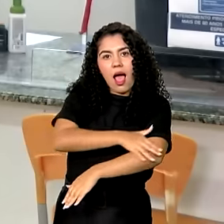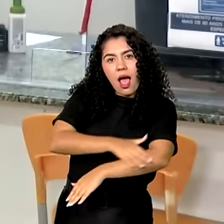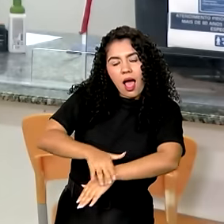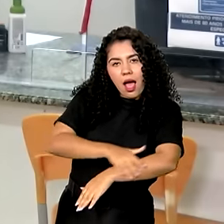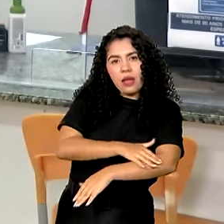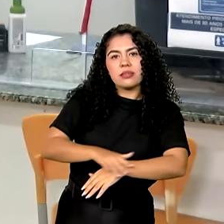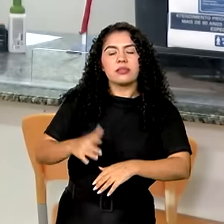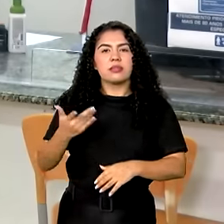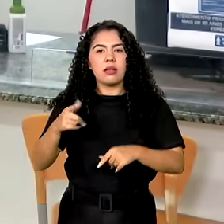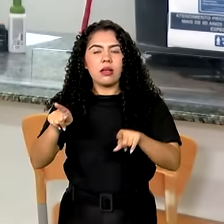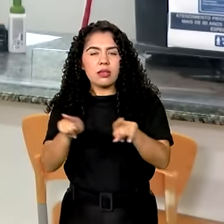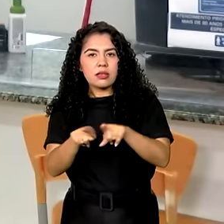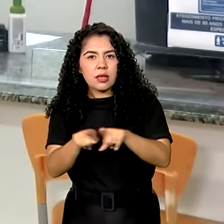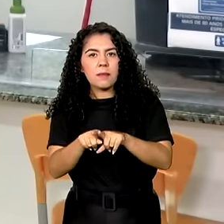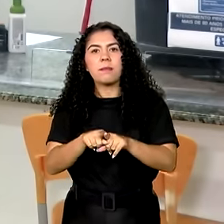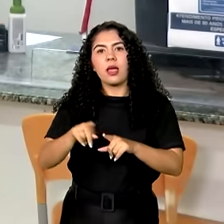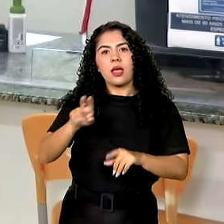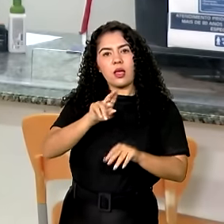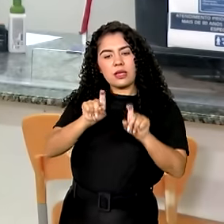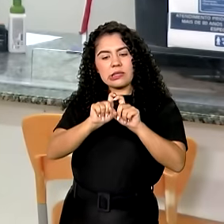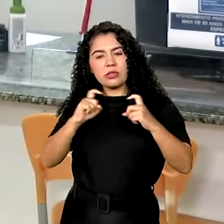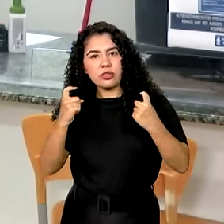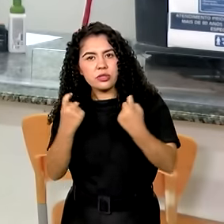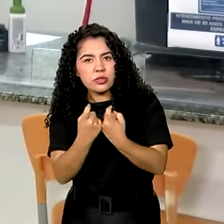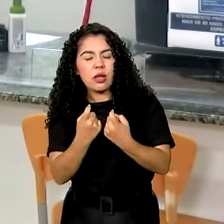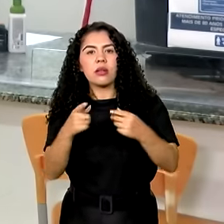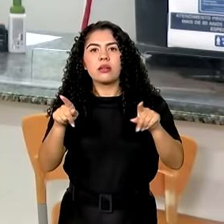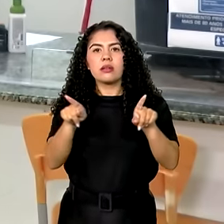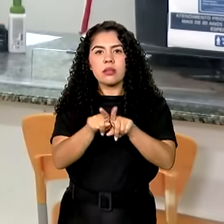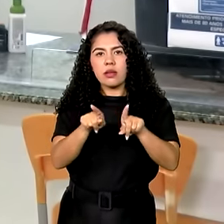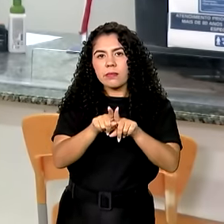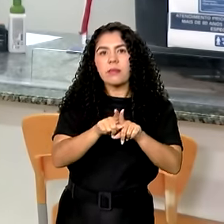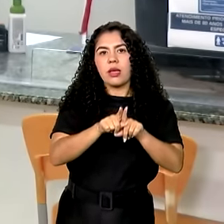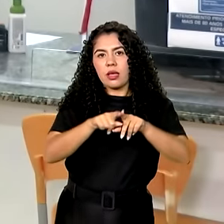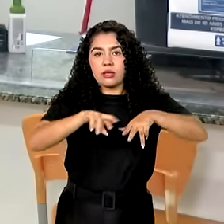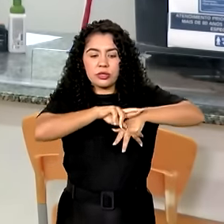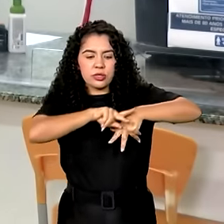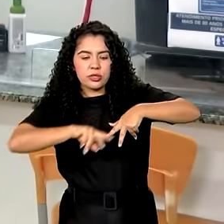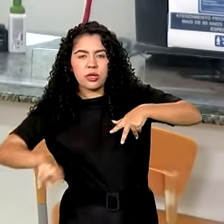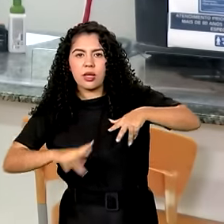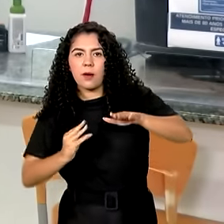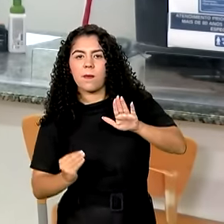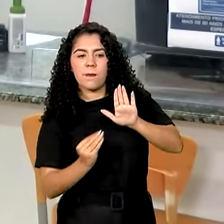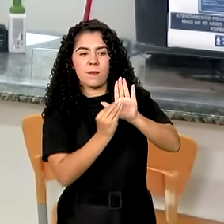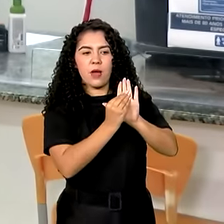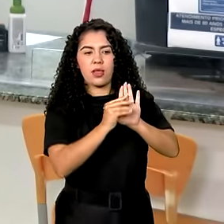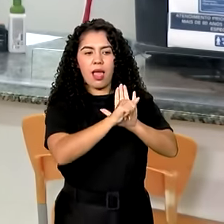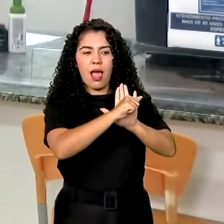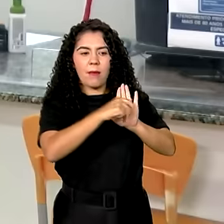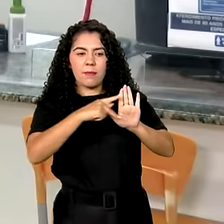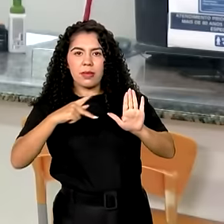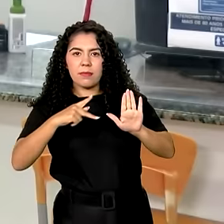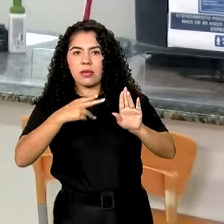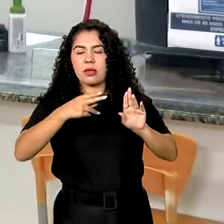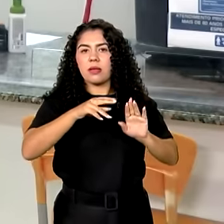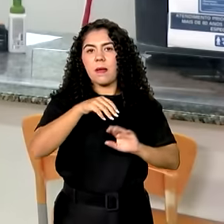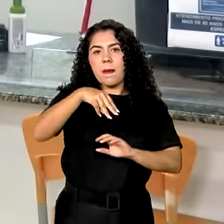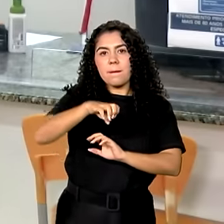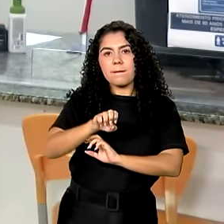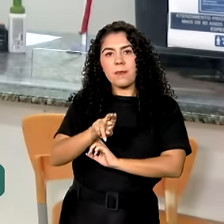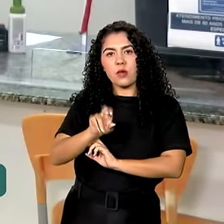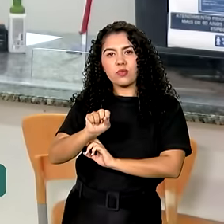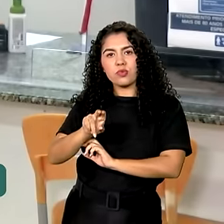nome social, identidade de gênero e orientação sexual no aplicativo Meu SUS Digital.